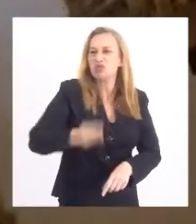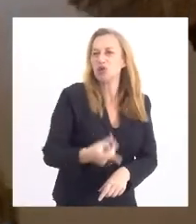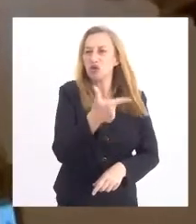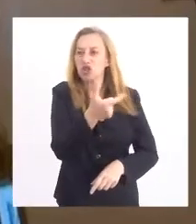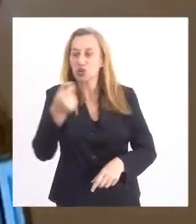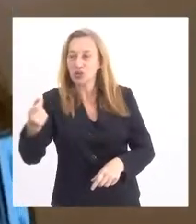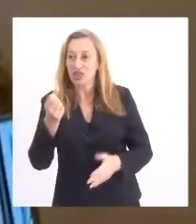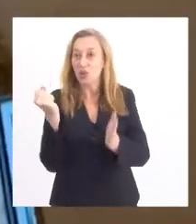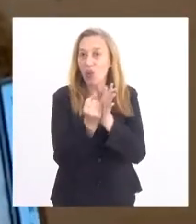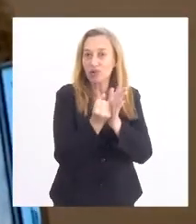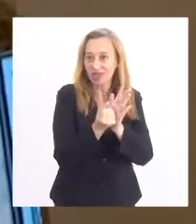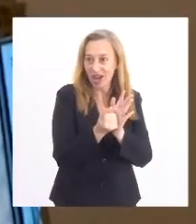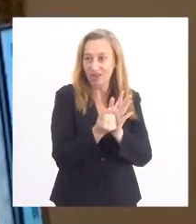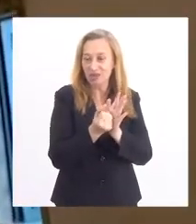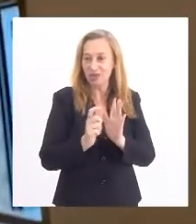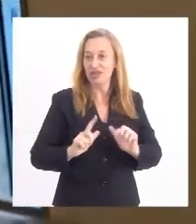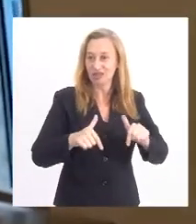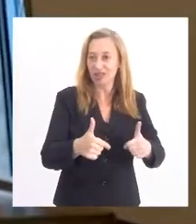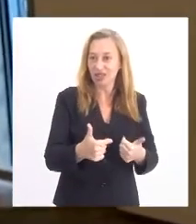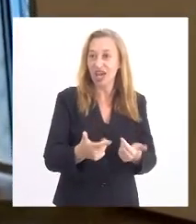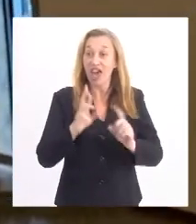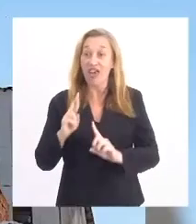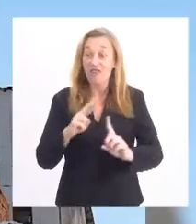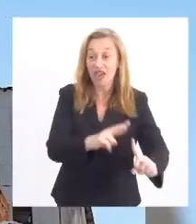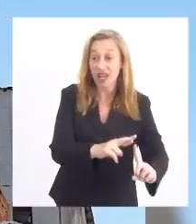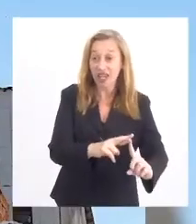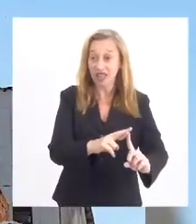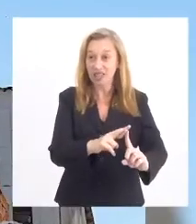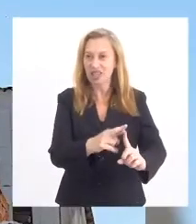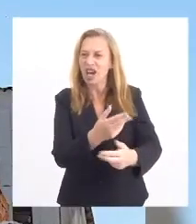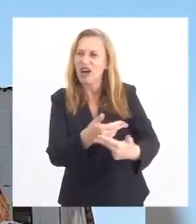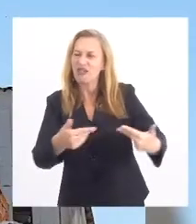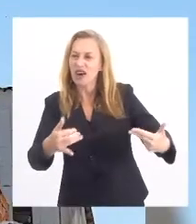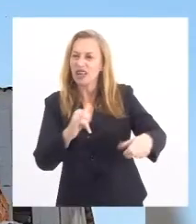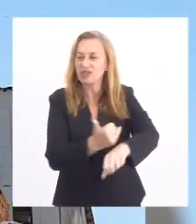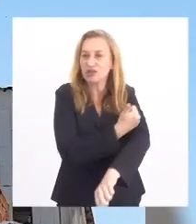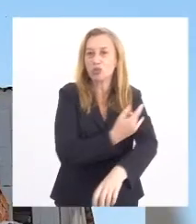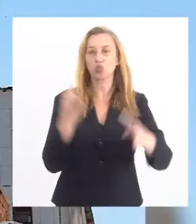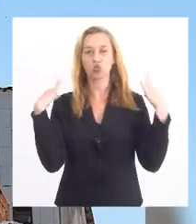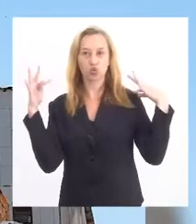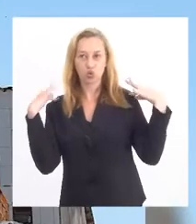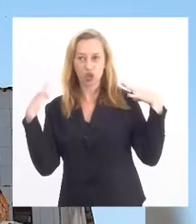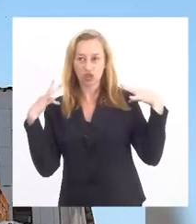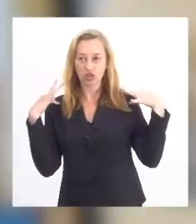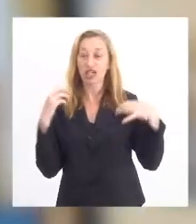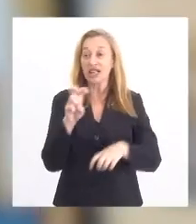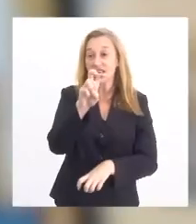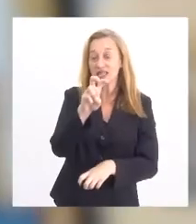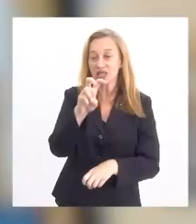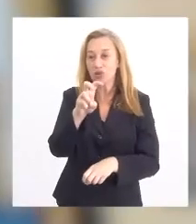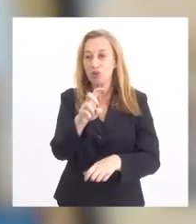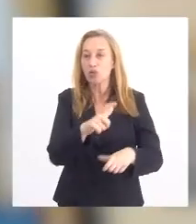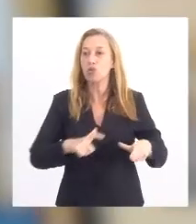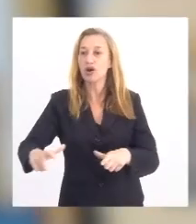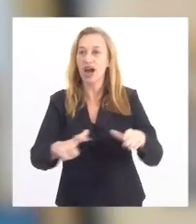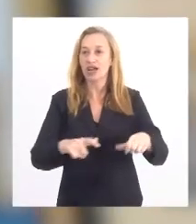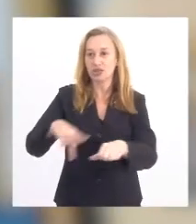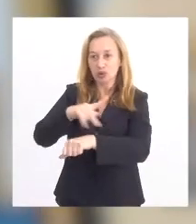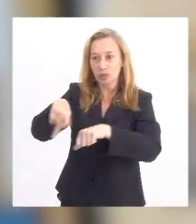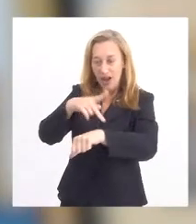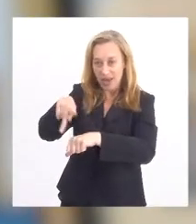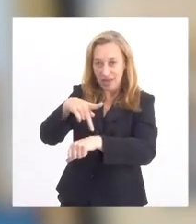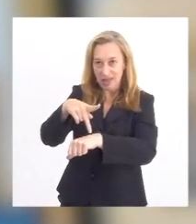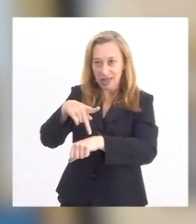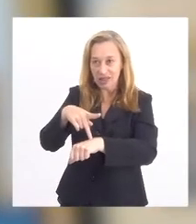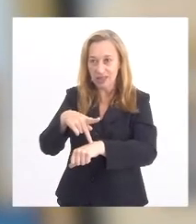mil duzentos contratos ativos referentes a intervenções em infraestrutura turística na as regiões do país que